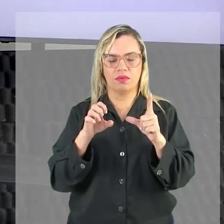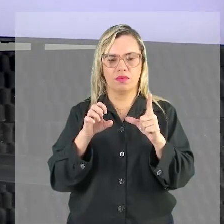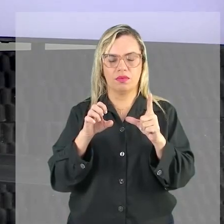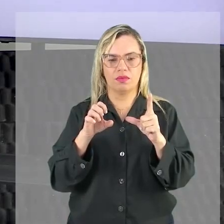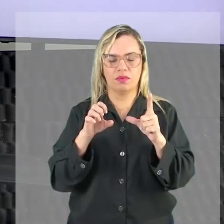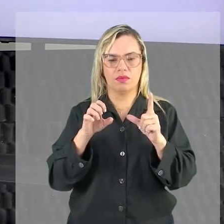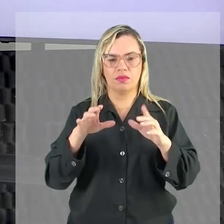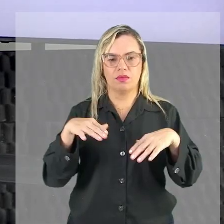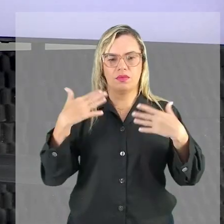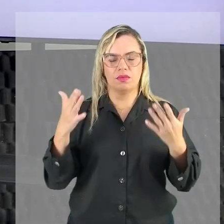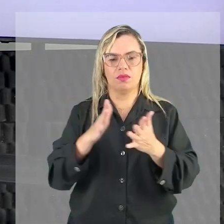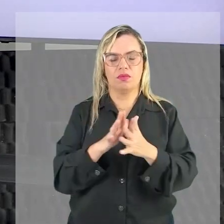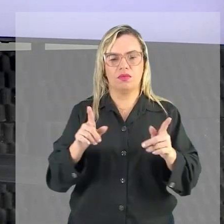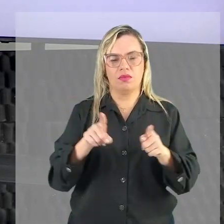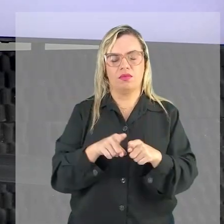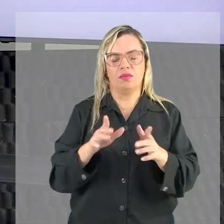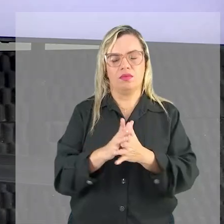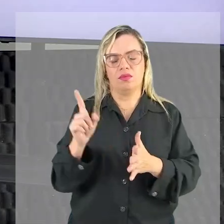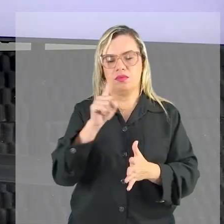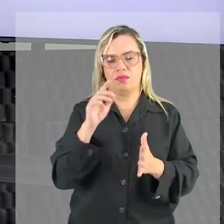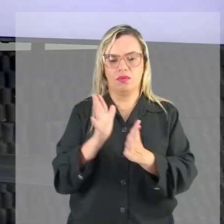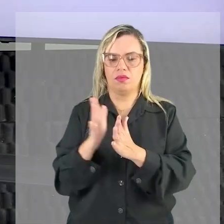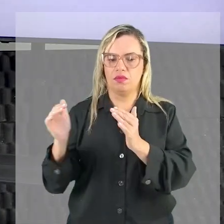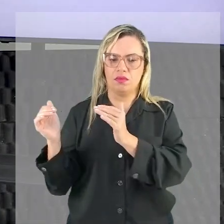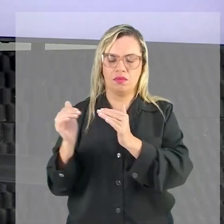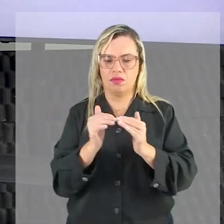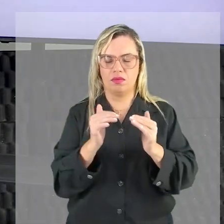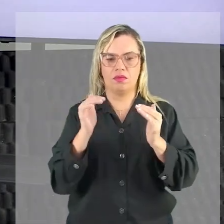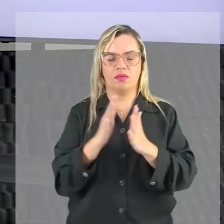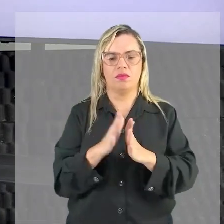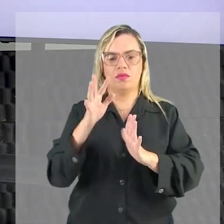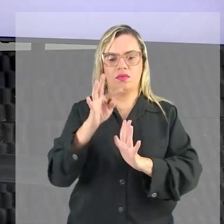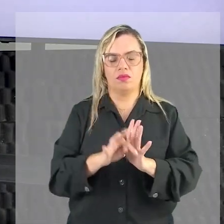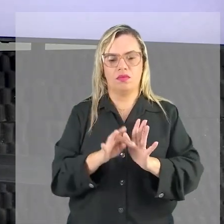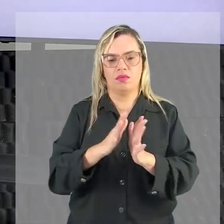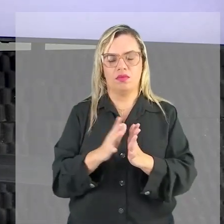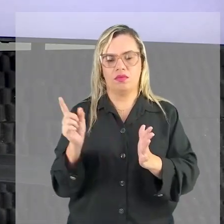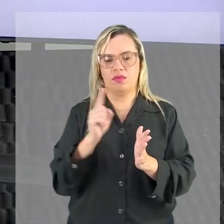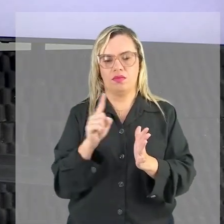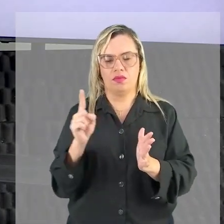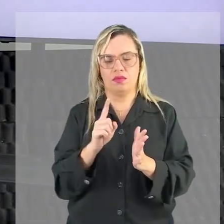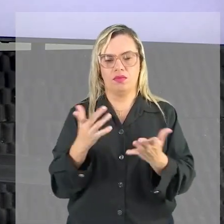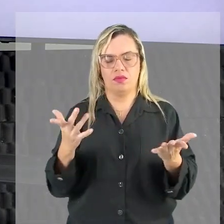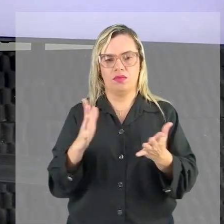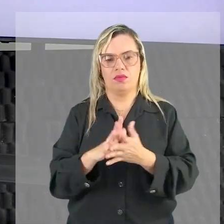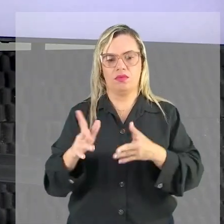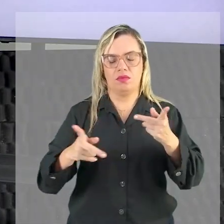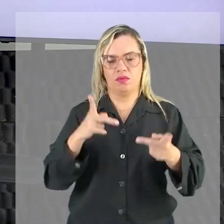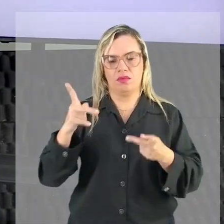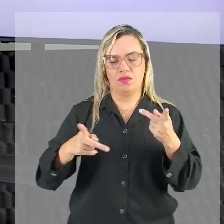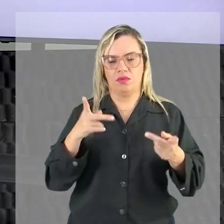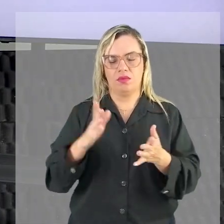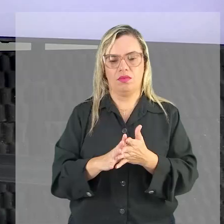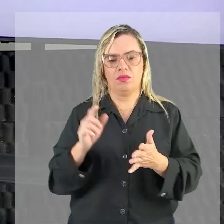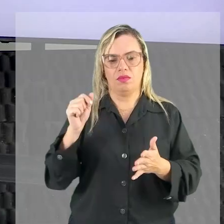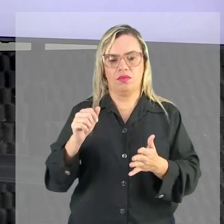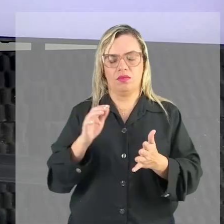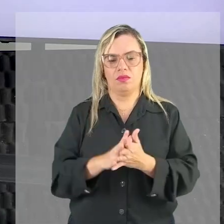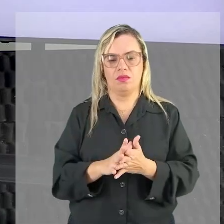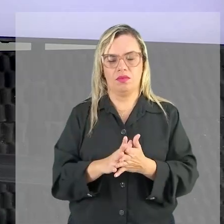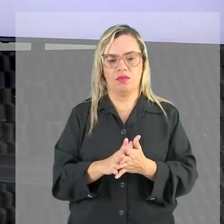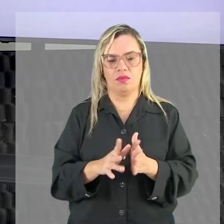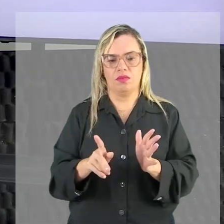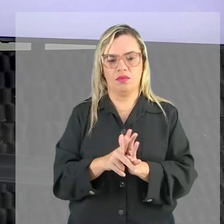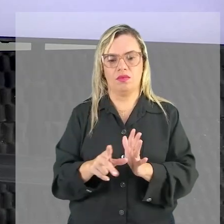Então, também não está de acordo com o texto. Tá? A gente não vê lá falando sobre iniciativa privada, sobre